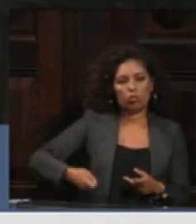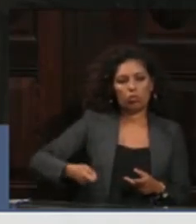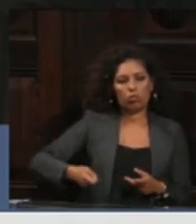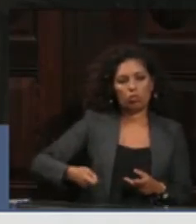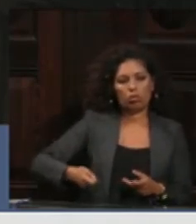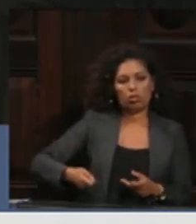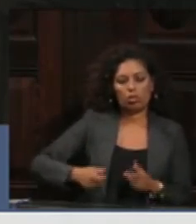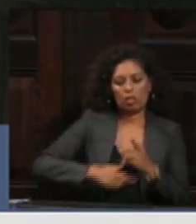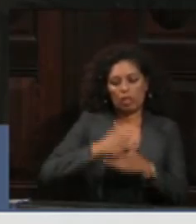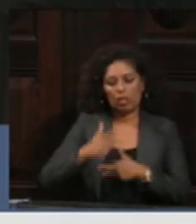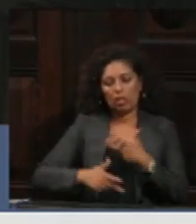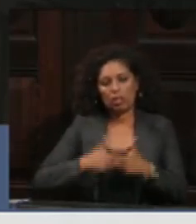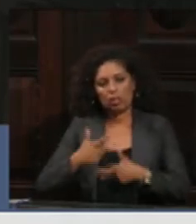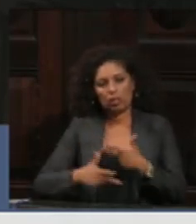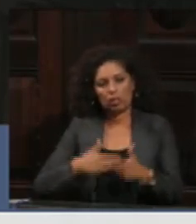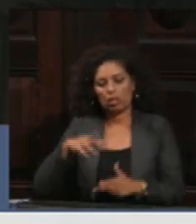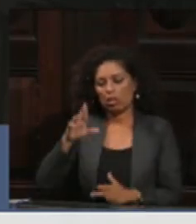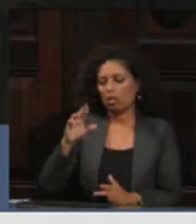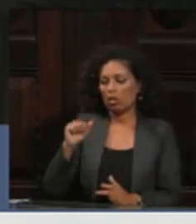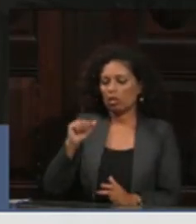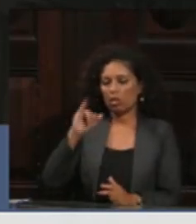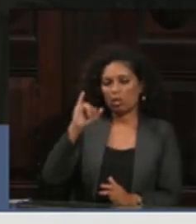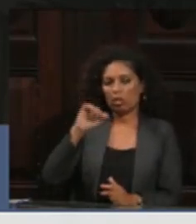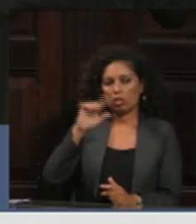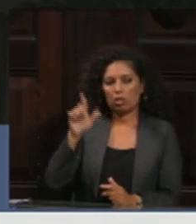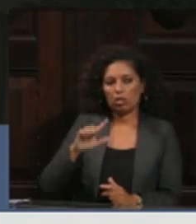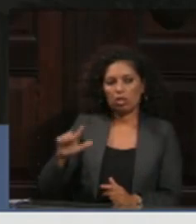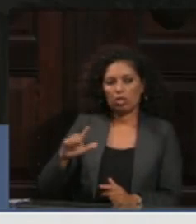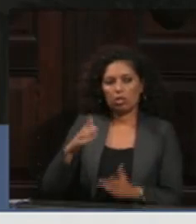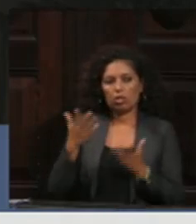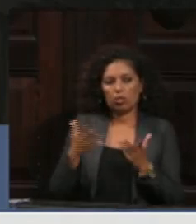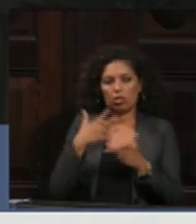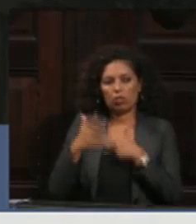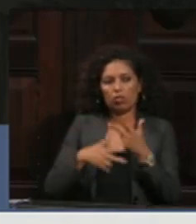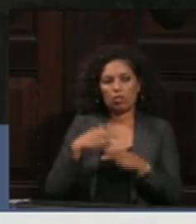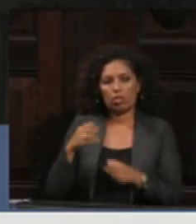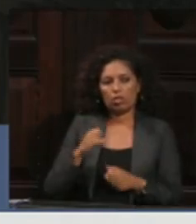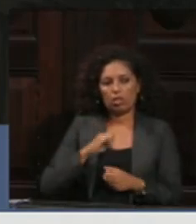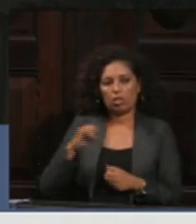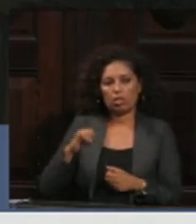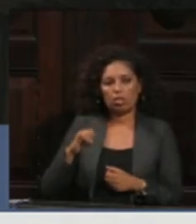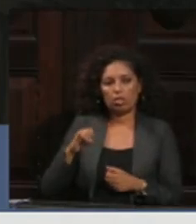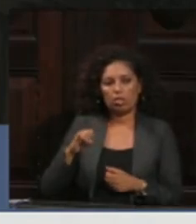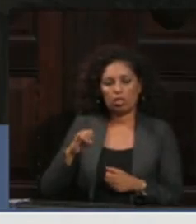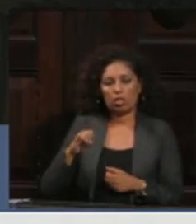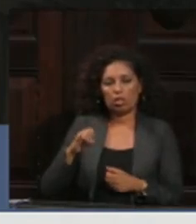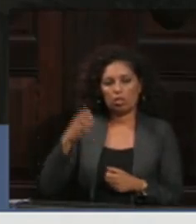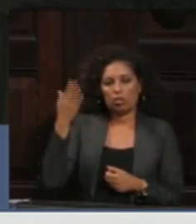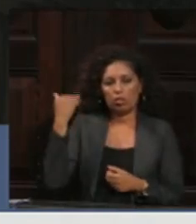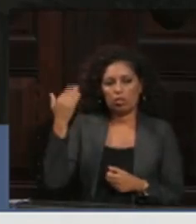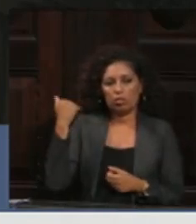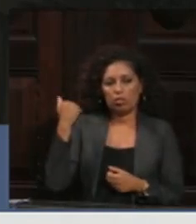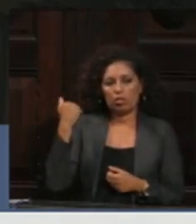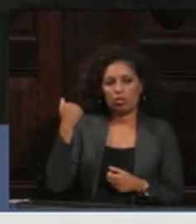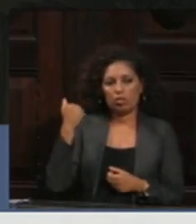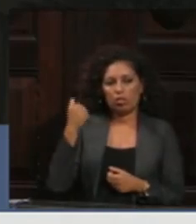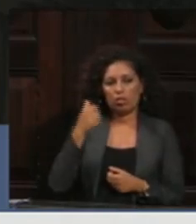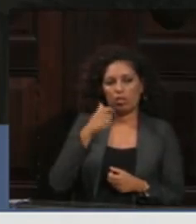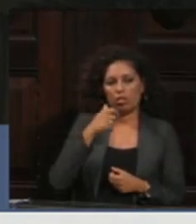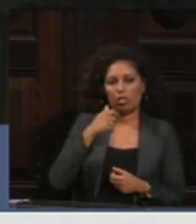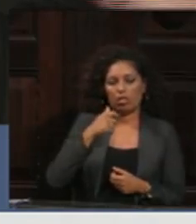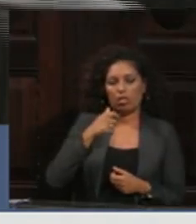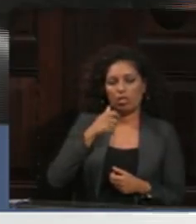extra. Obrigado, com esse RAS que não paga. Então eu queria dizer que quando a princesa Isabel assinou a Lei Áurea, ela falou,